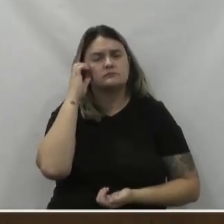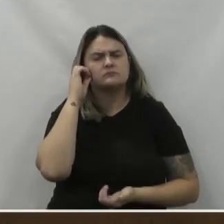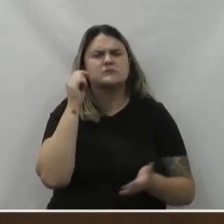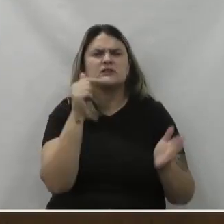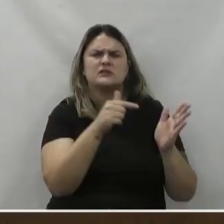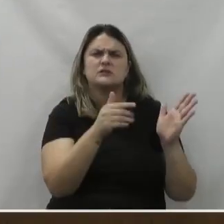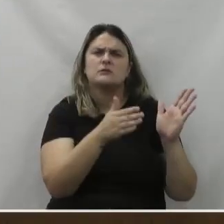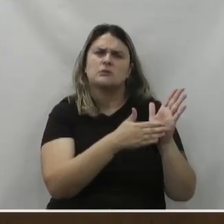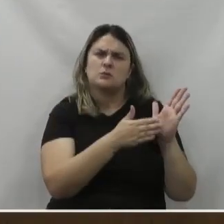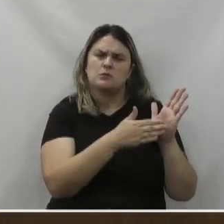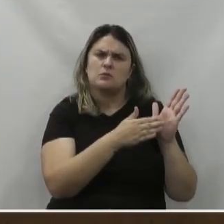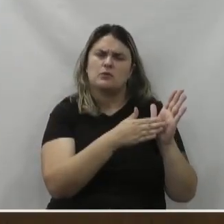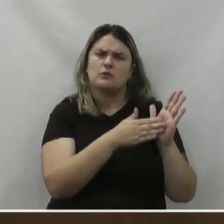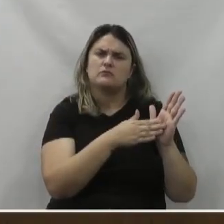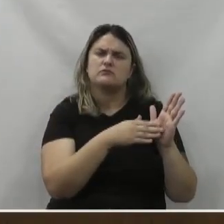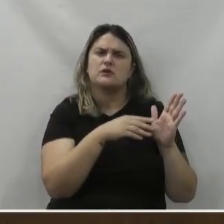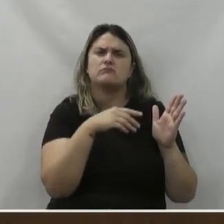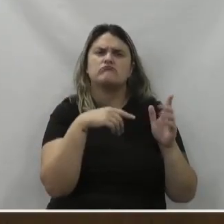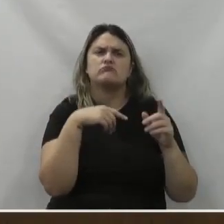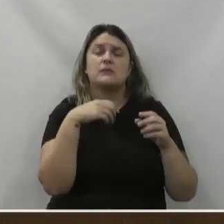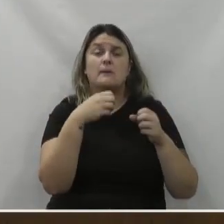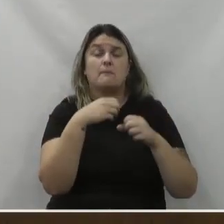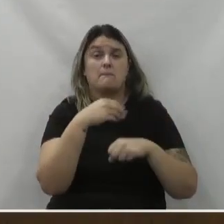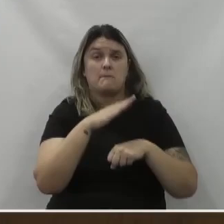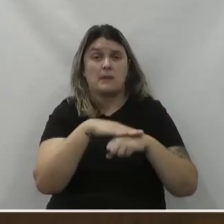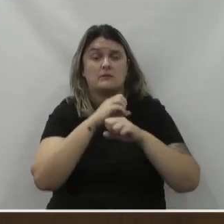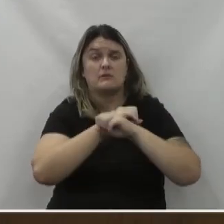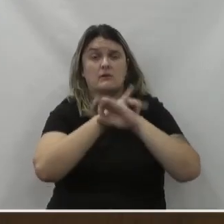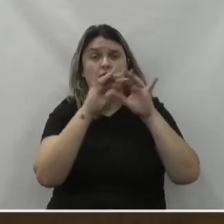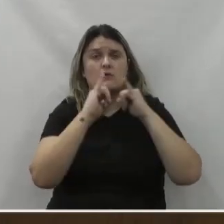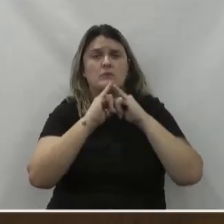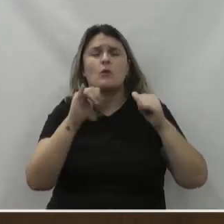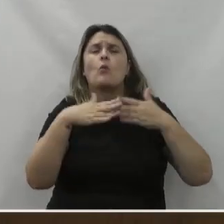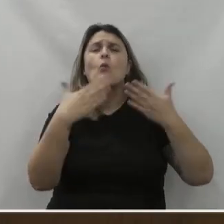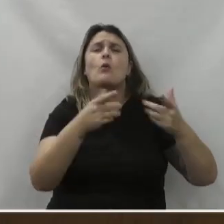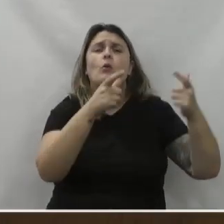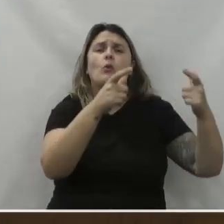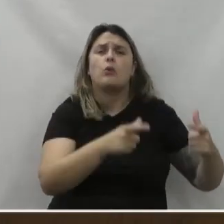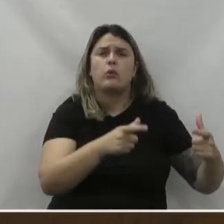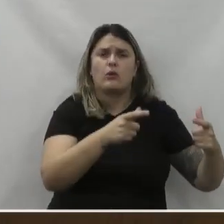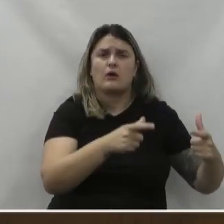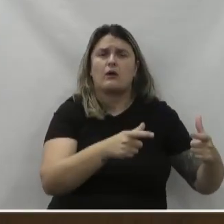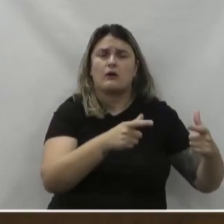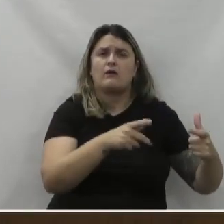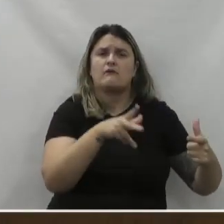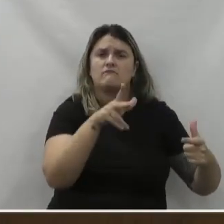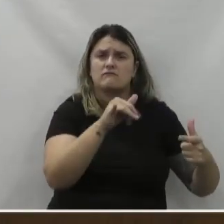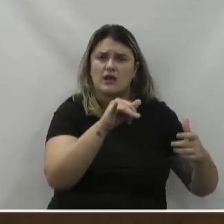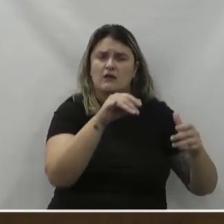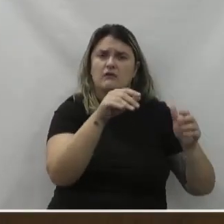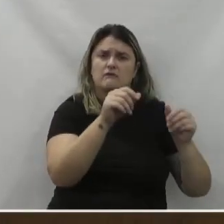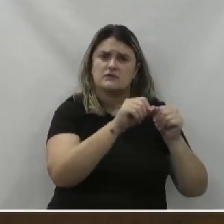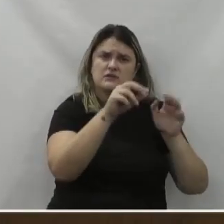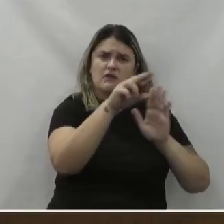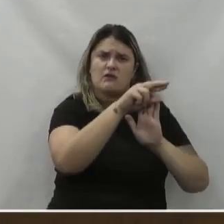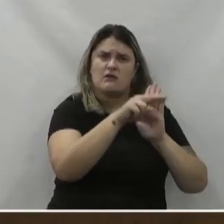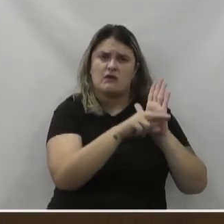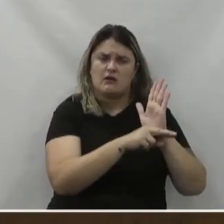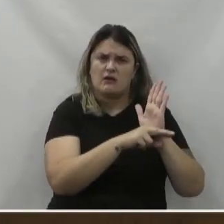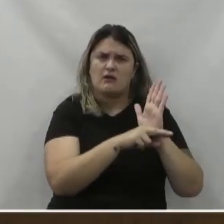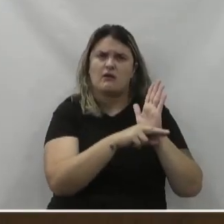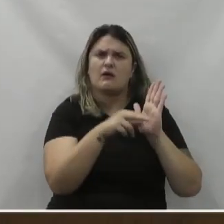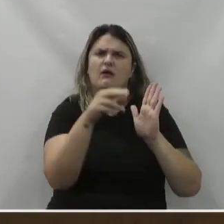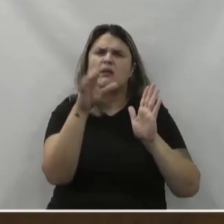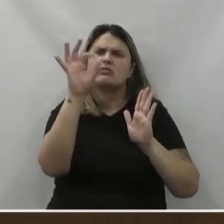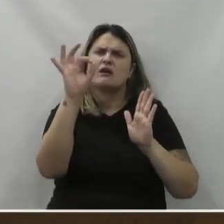solicitação visa esclarecer à população quais espaços esportivos são públicos e se há regulamentação quanto à cobrança